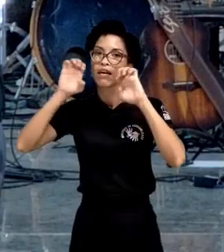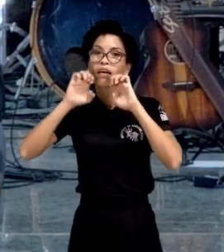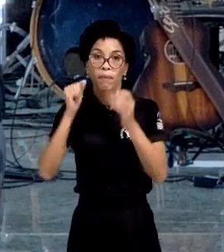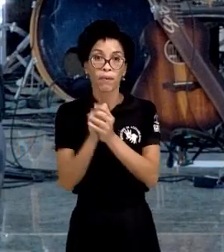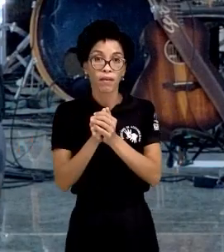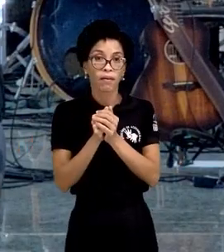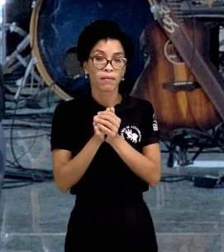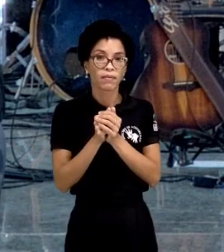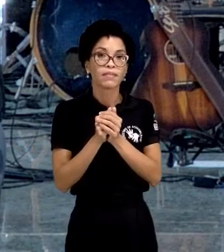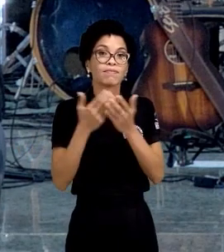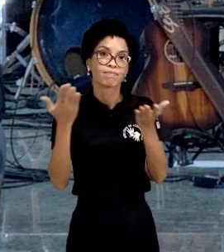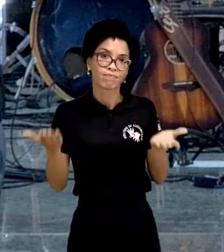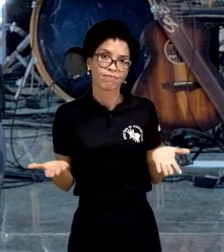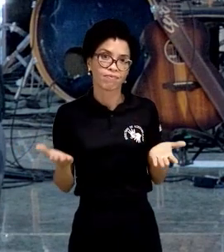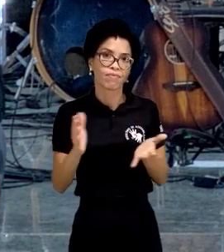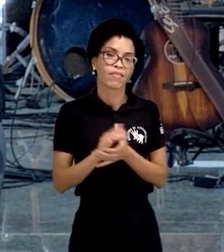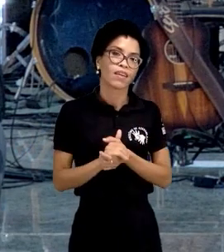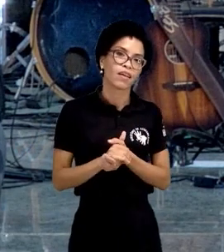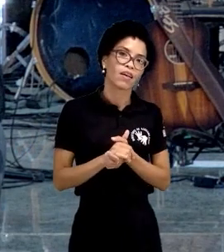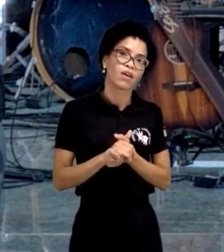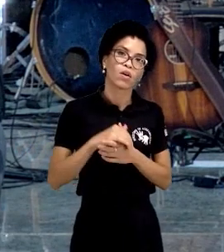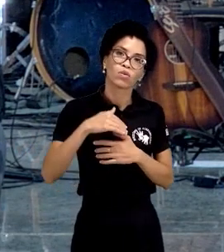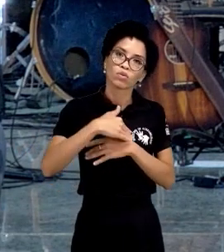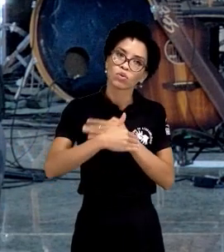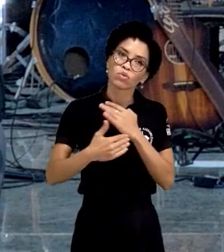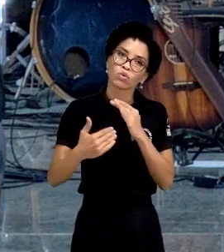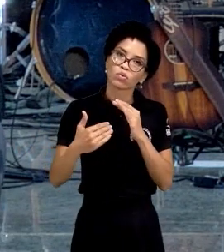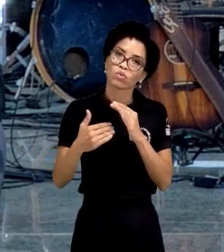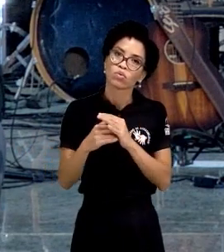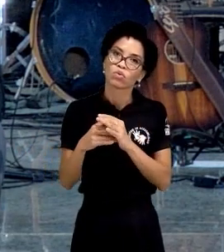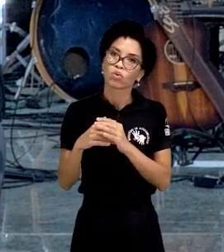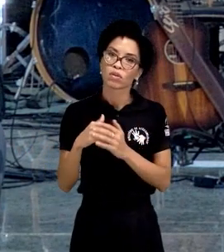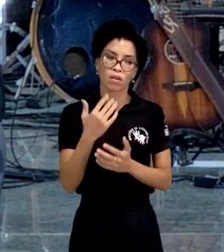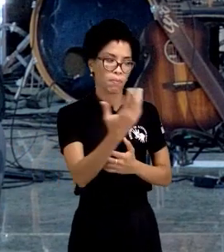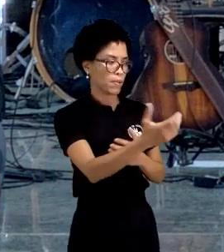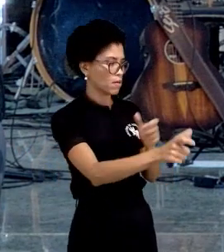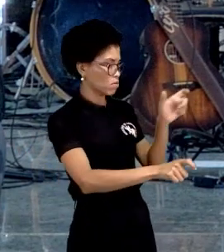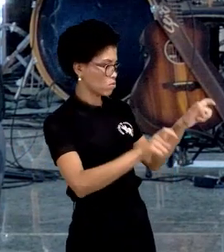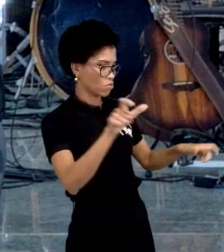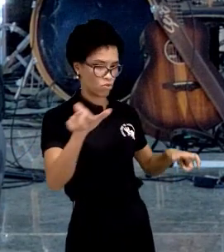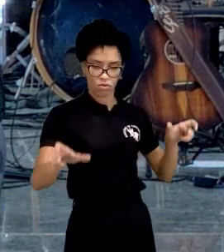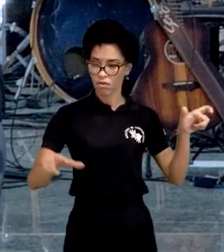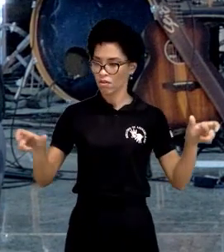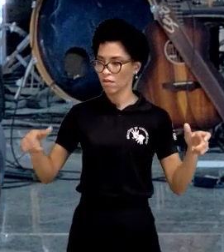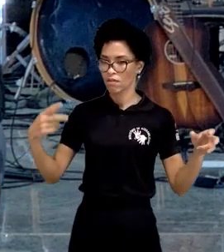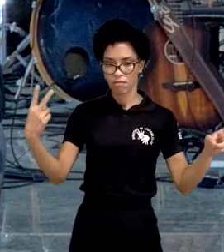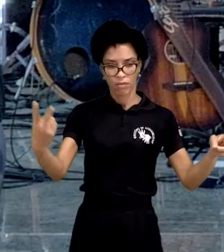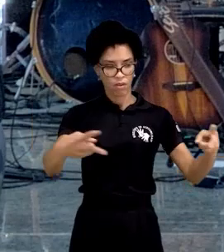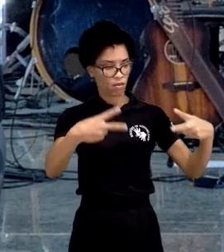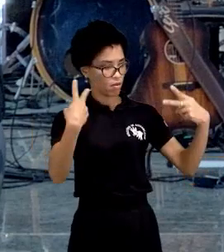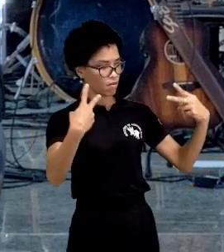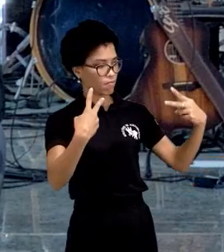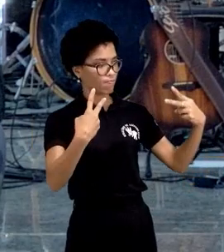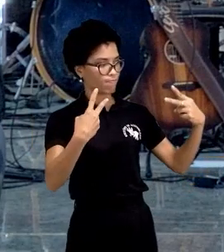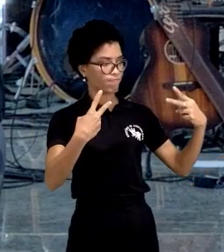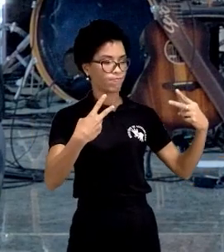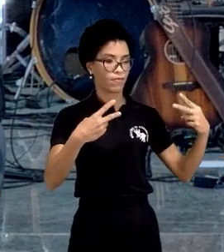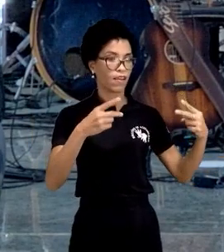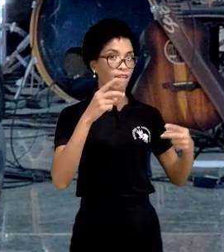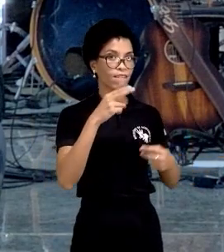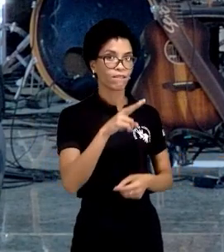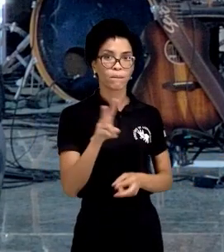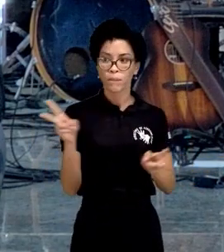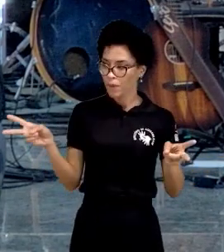redor terão essa reação. Eles vão ver as boas obras que o Espírito Santo está promovendo em nossas